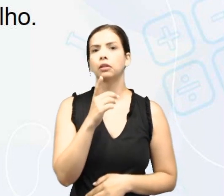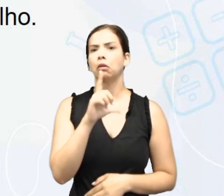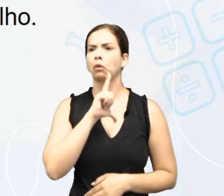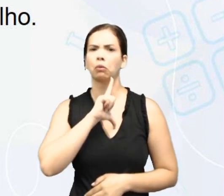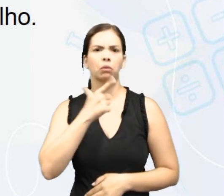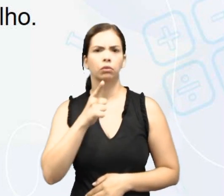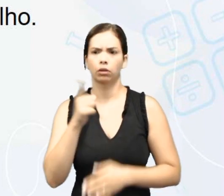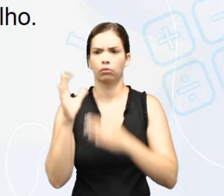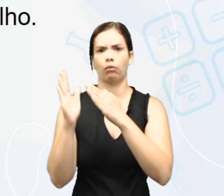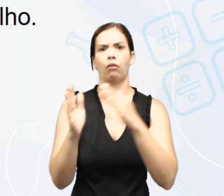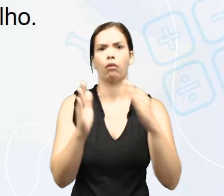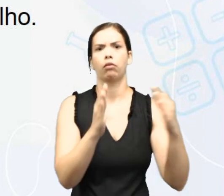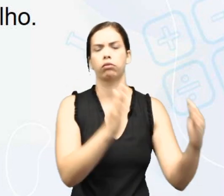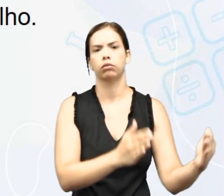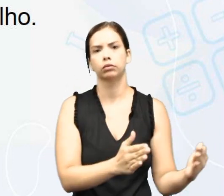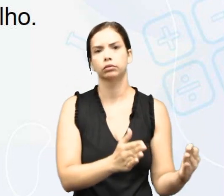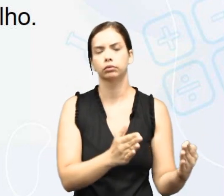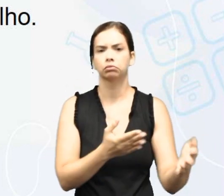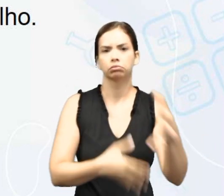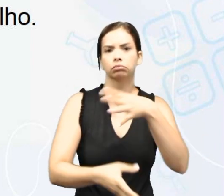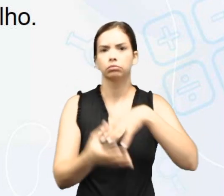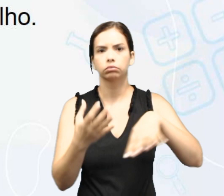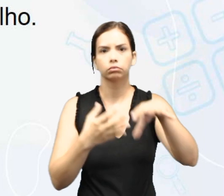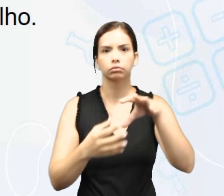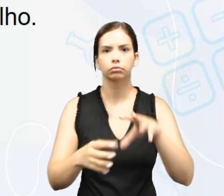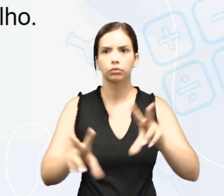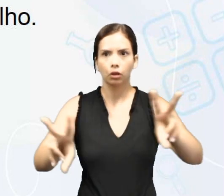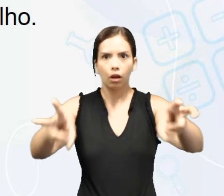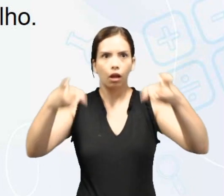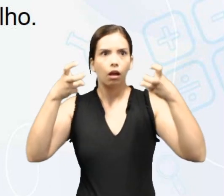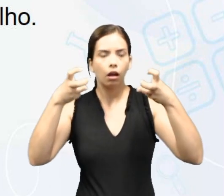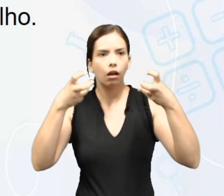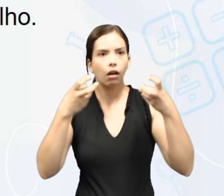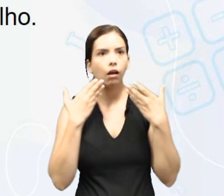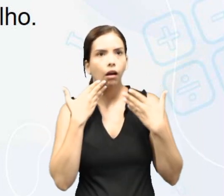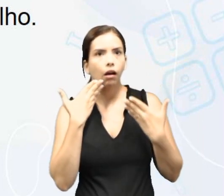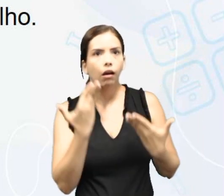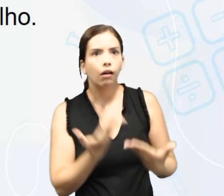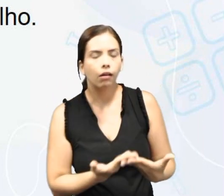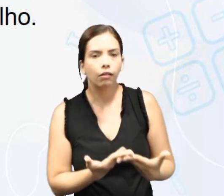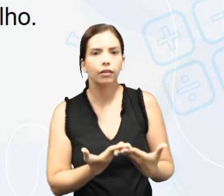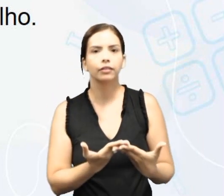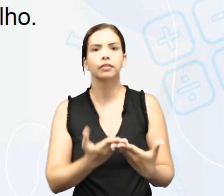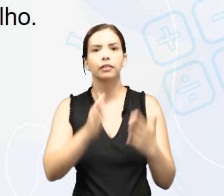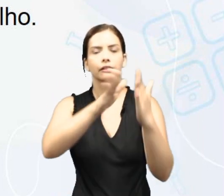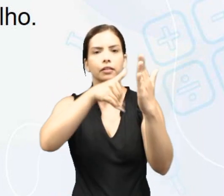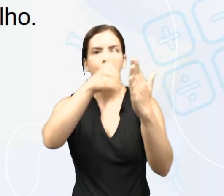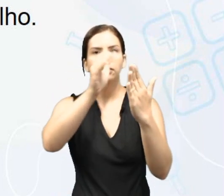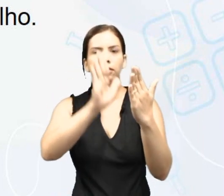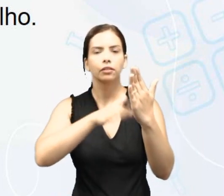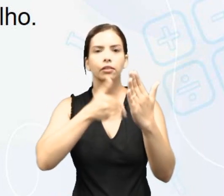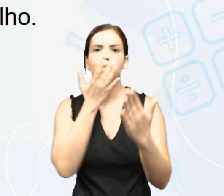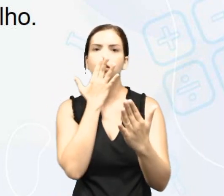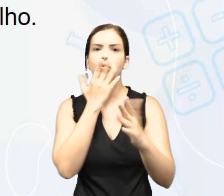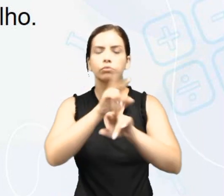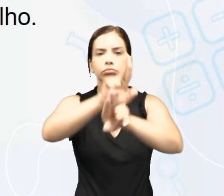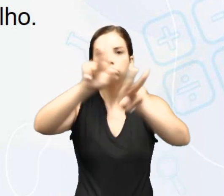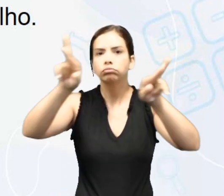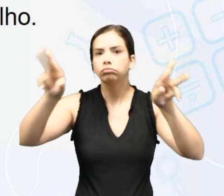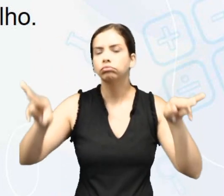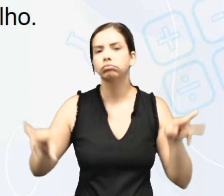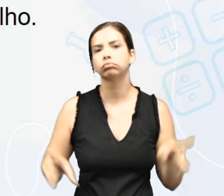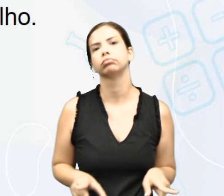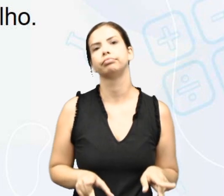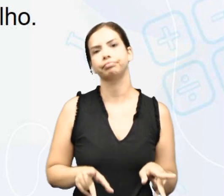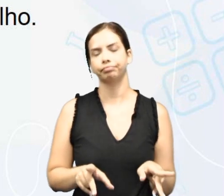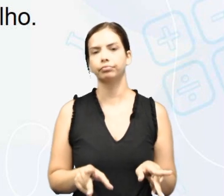certo? Causando um belo impacto visual. Então, quando você tem uma pintura com várias cores, com várias tonalidades diferentes,